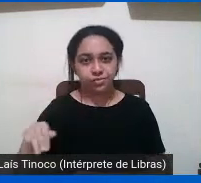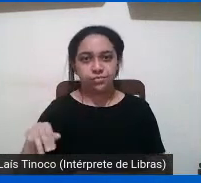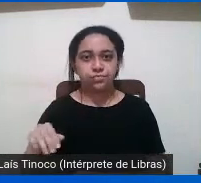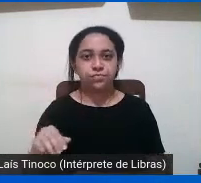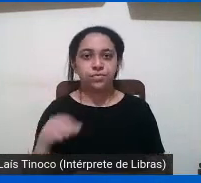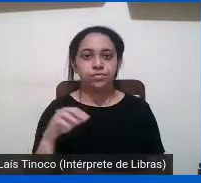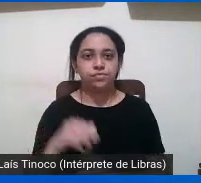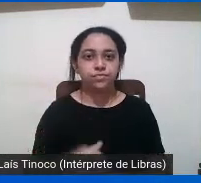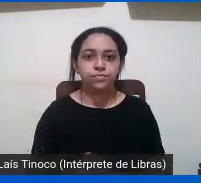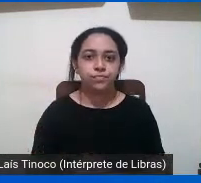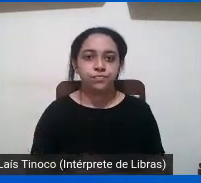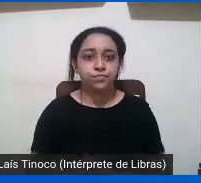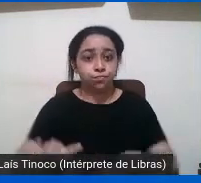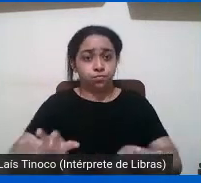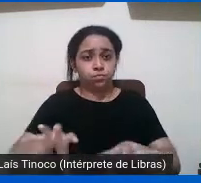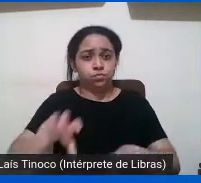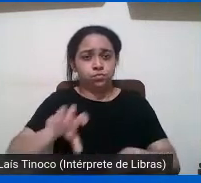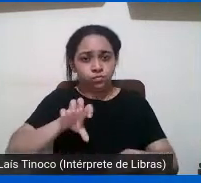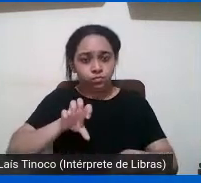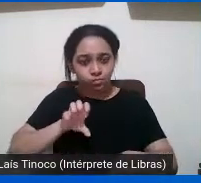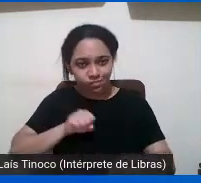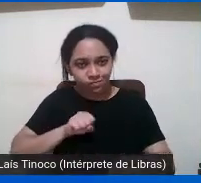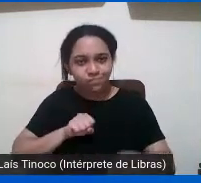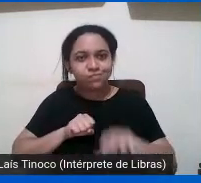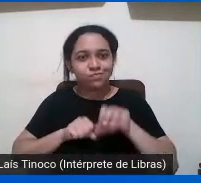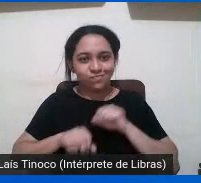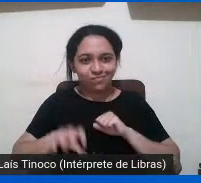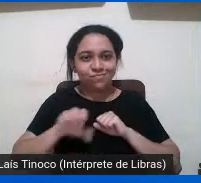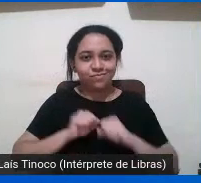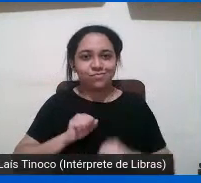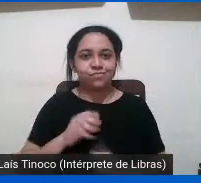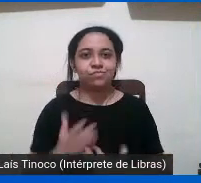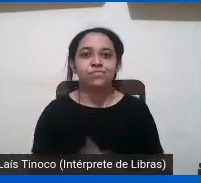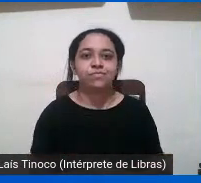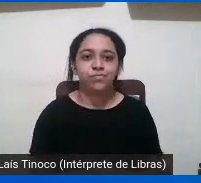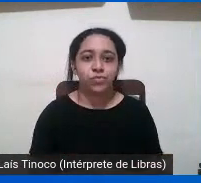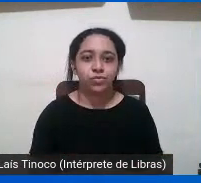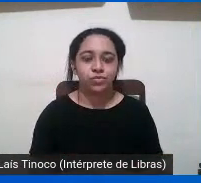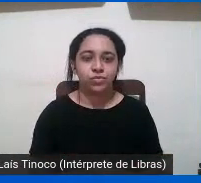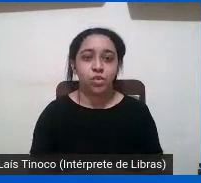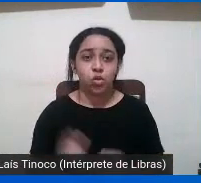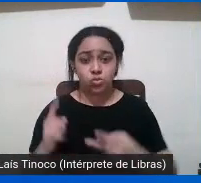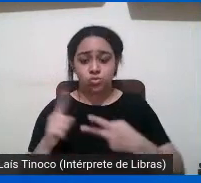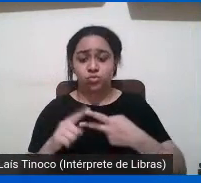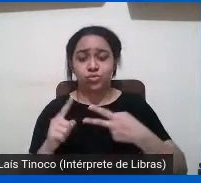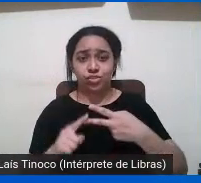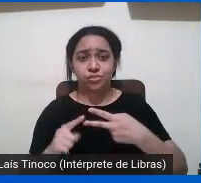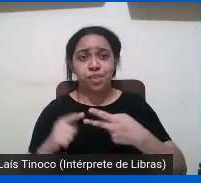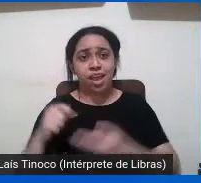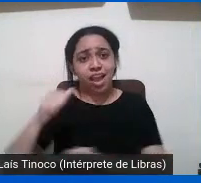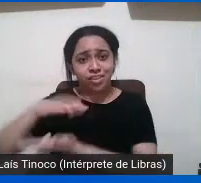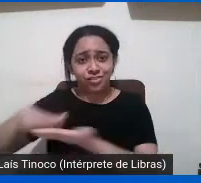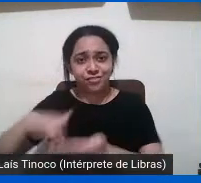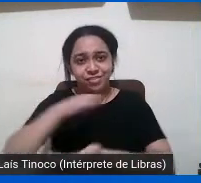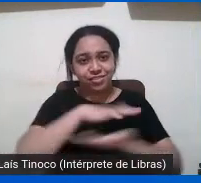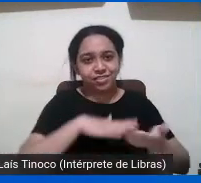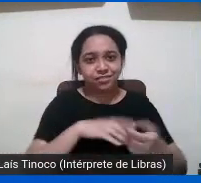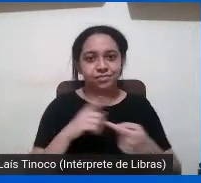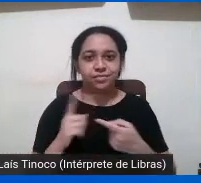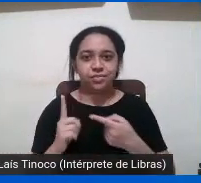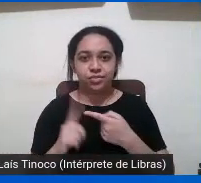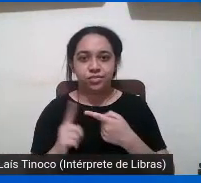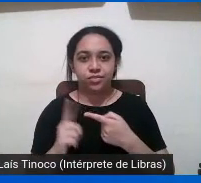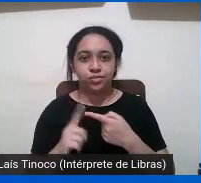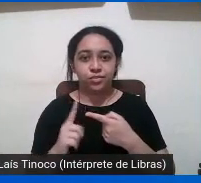uma base de conteúdo que nós apoiamos o projeto e duas dois tipos de atividade do Type eu conect Type